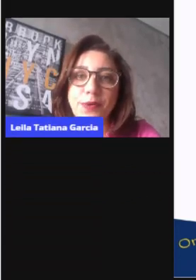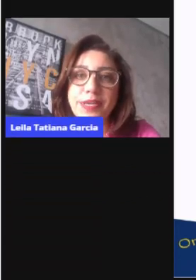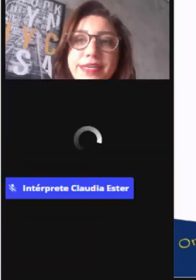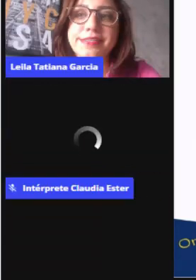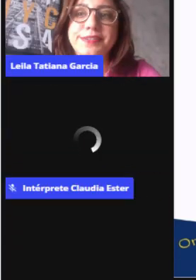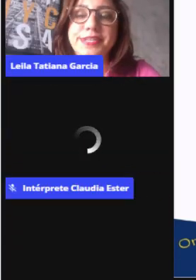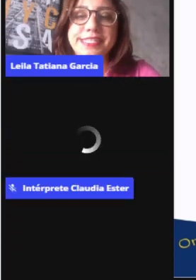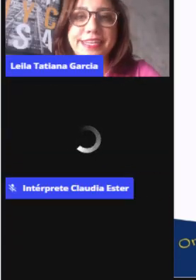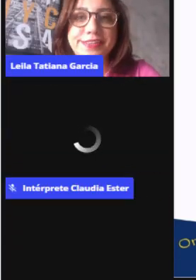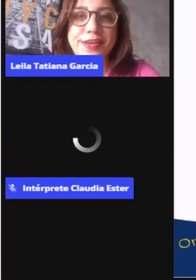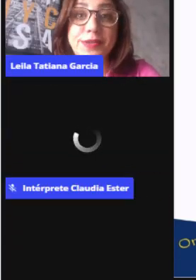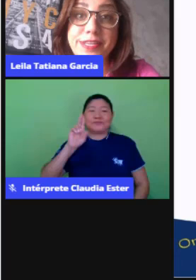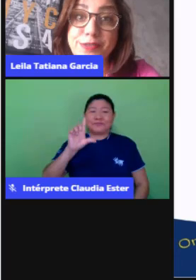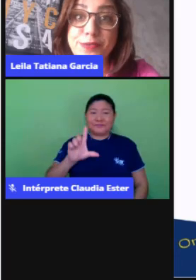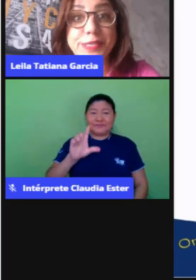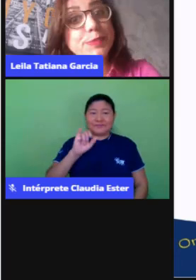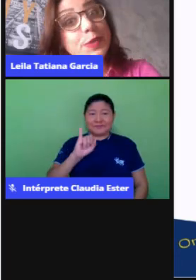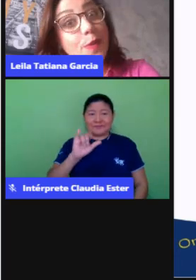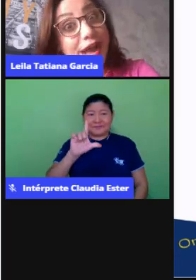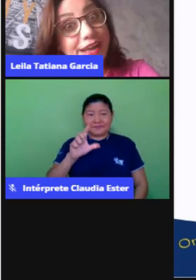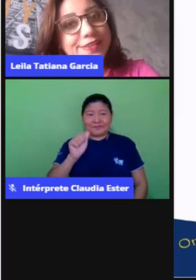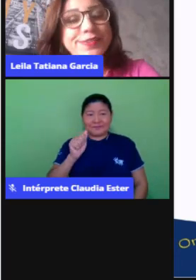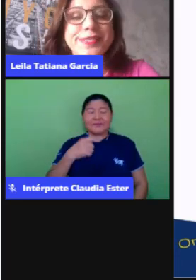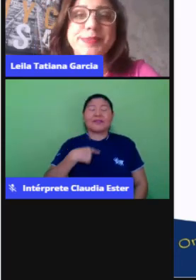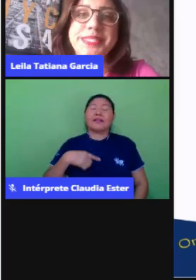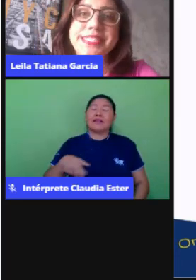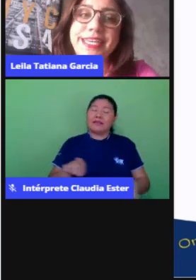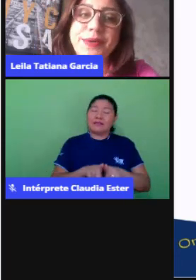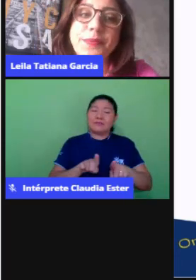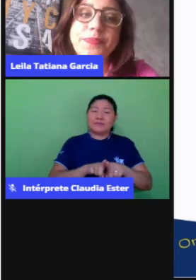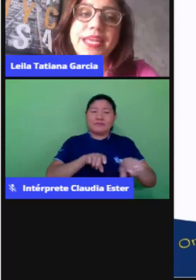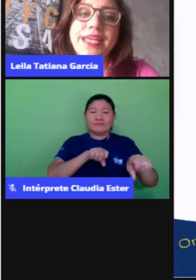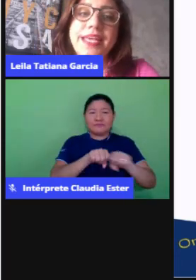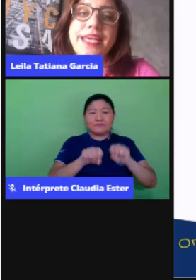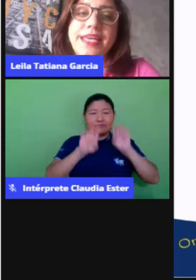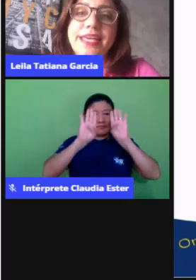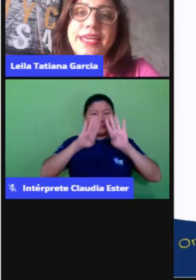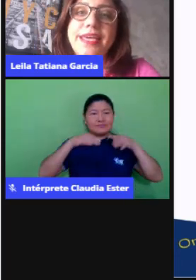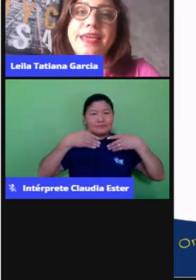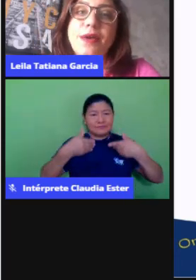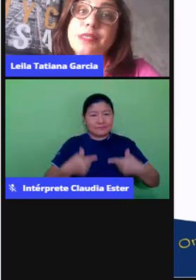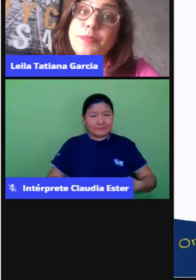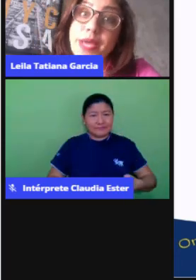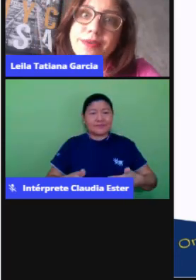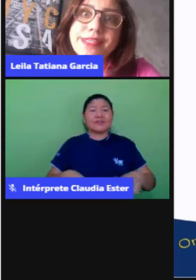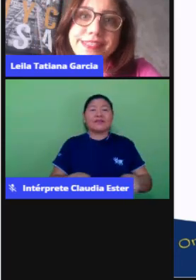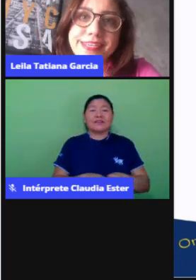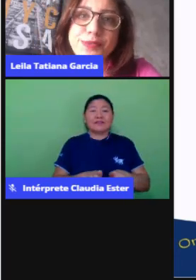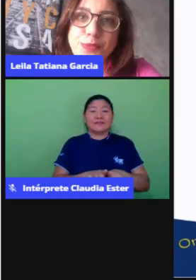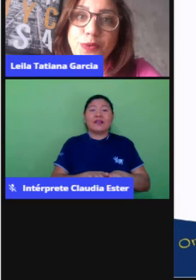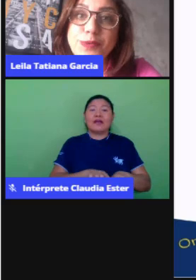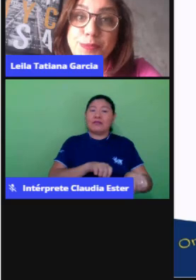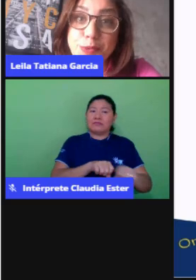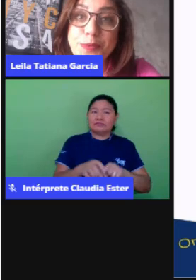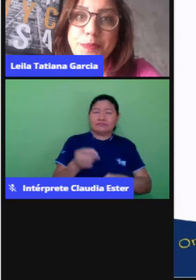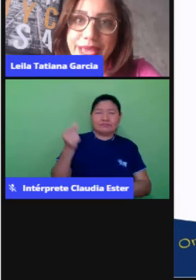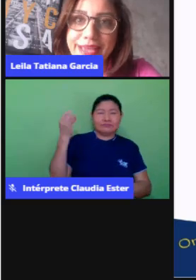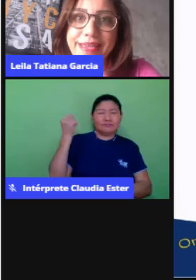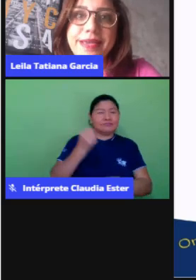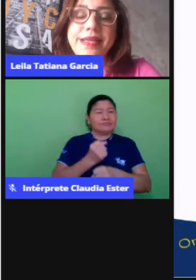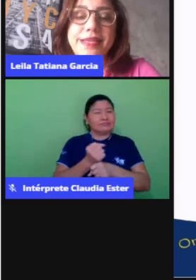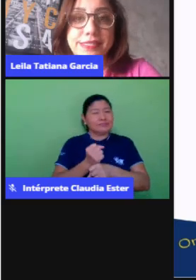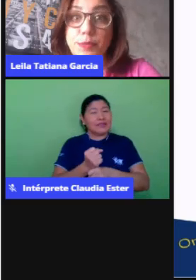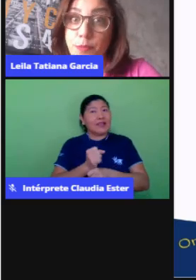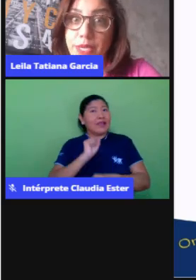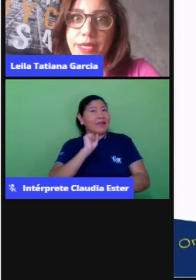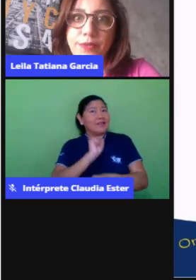Tatiana, bióloga. Estou na sala de aula desde 2004, 2005. E eu espero que estejam todos muito